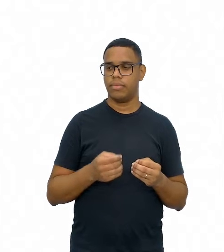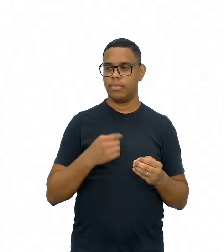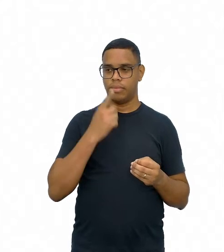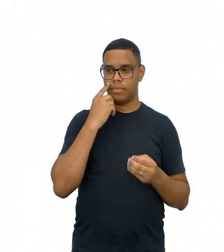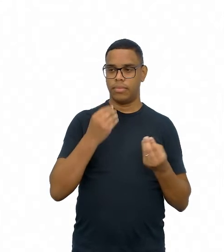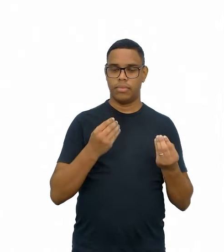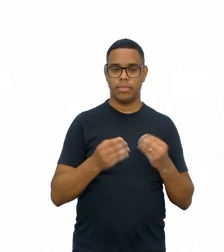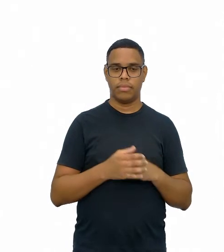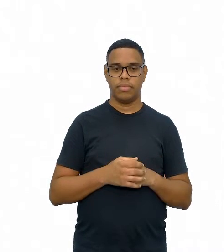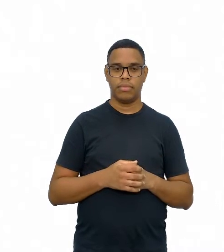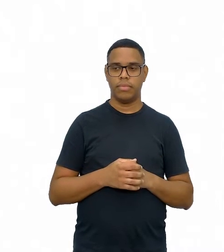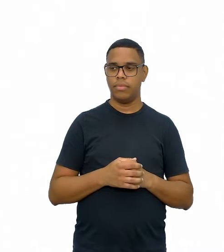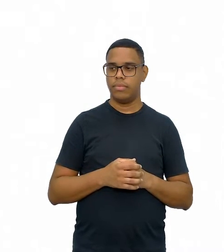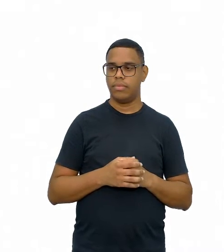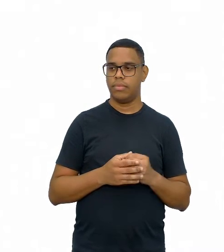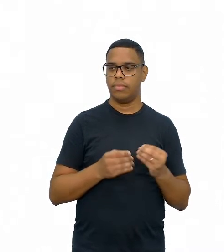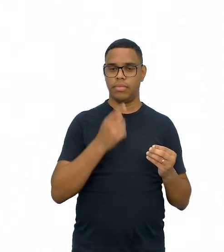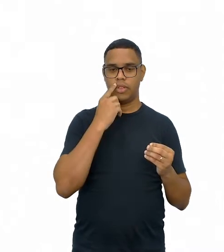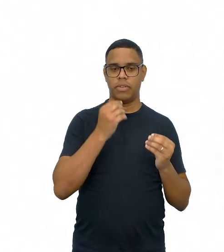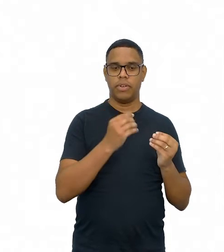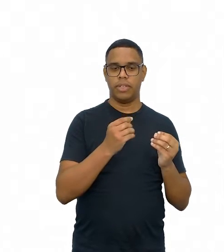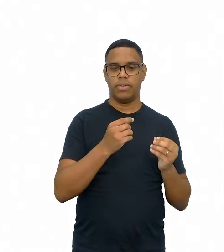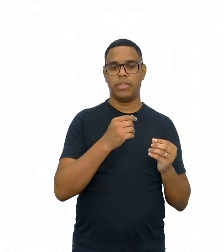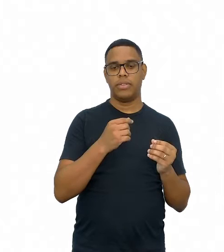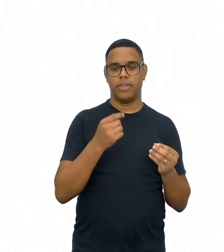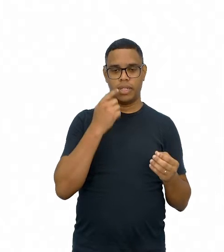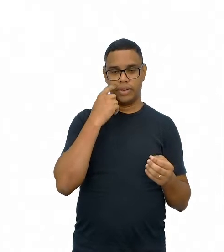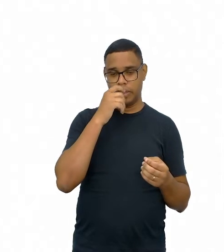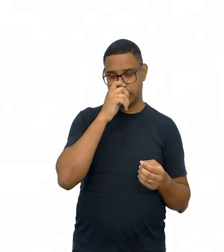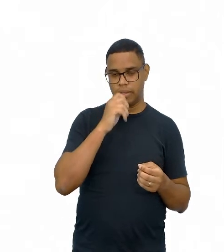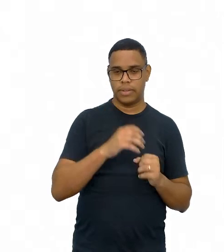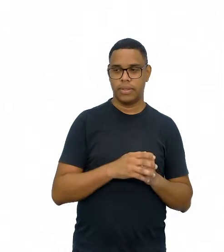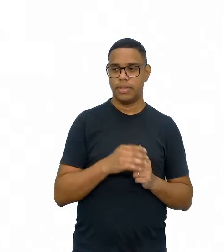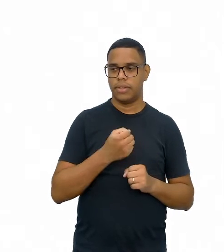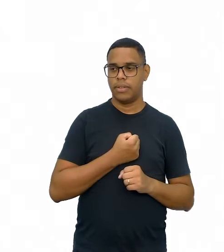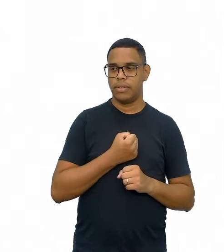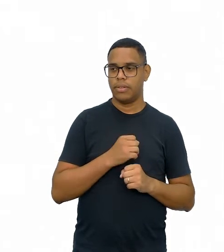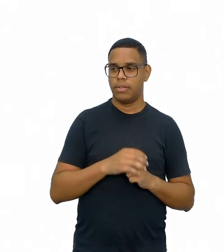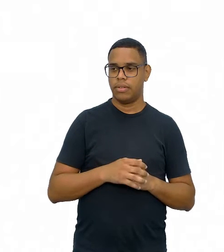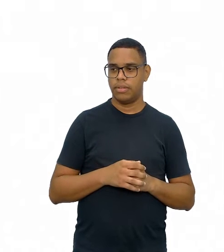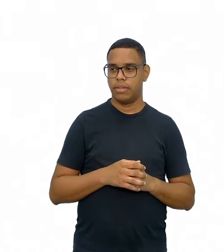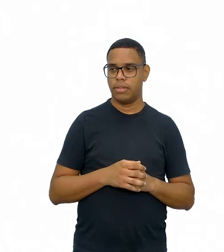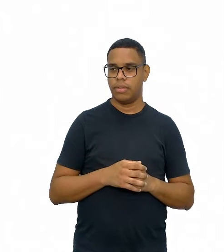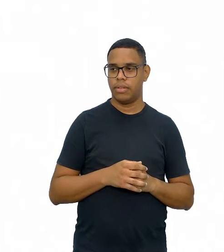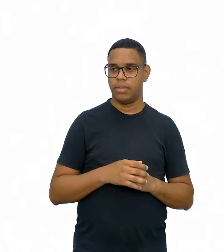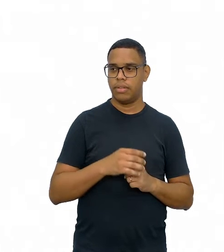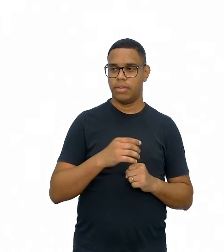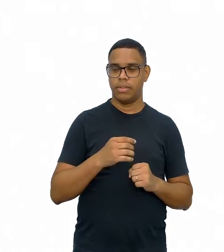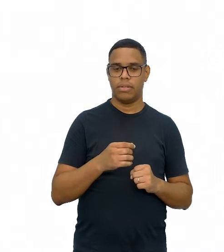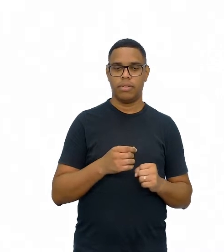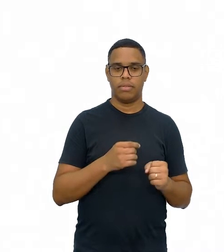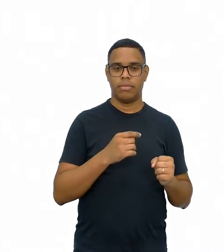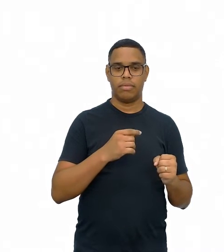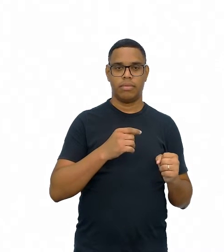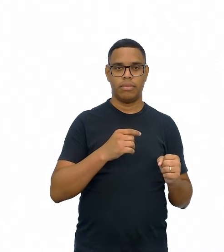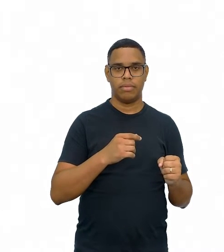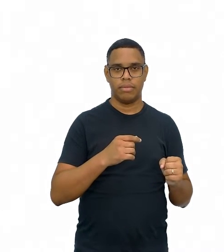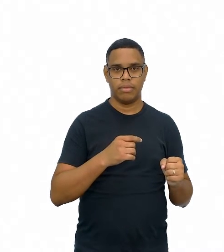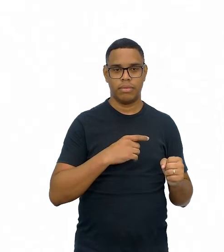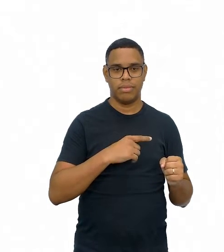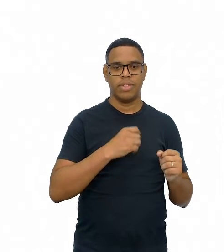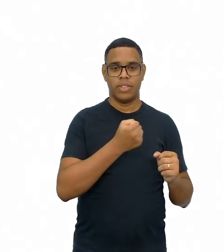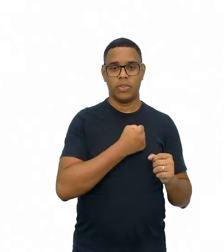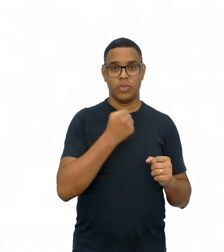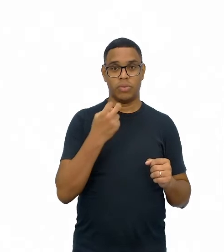eu preciso compreender que quando eu falo aqui de número do 1, eu estou falando de um inteiro. Quando eu estou falando